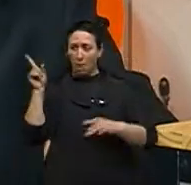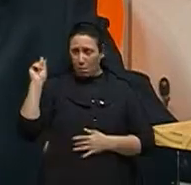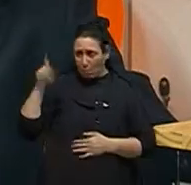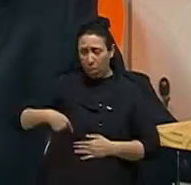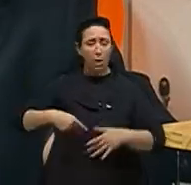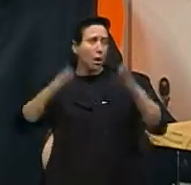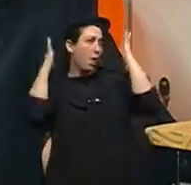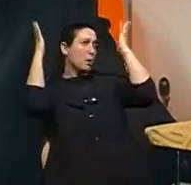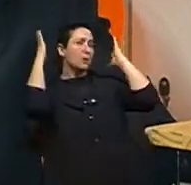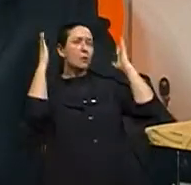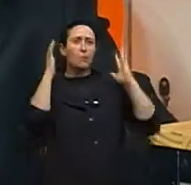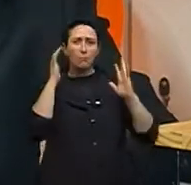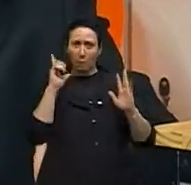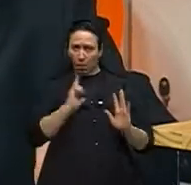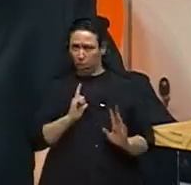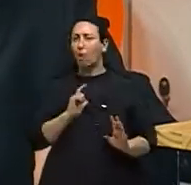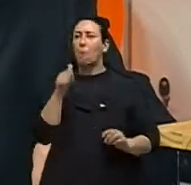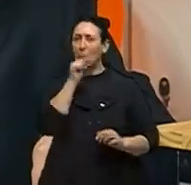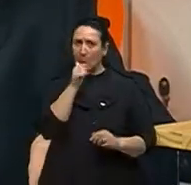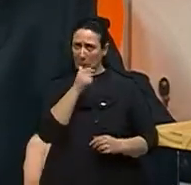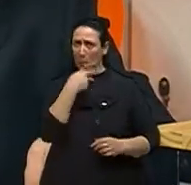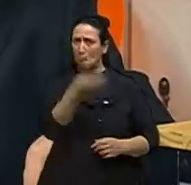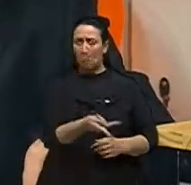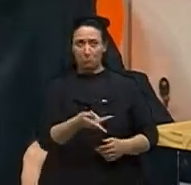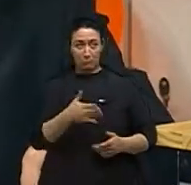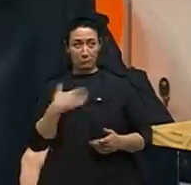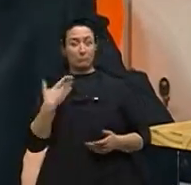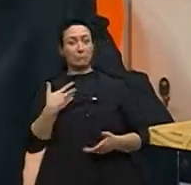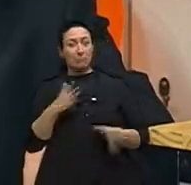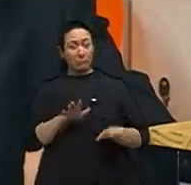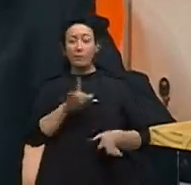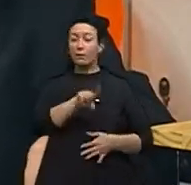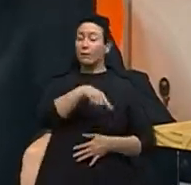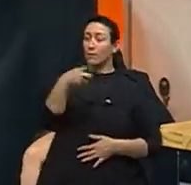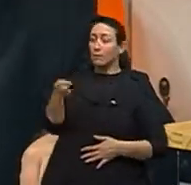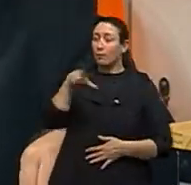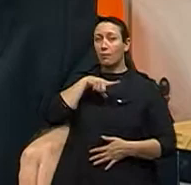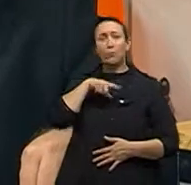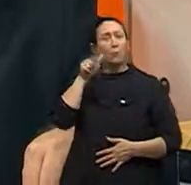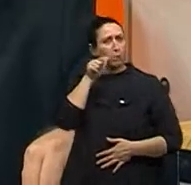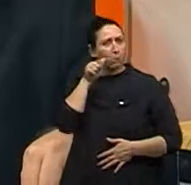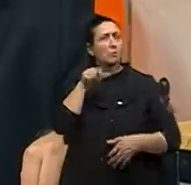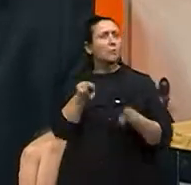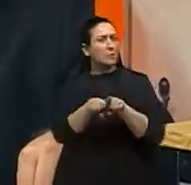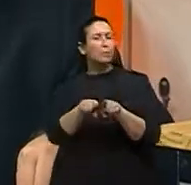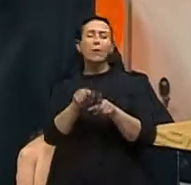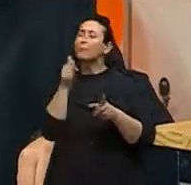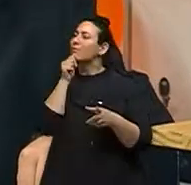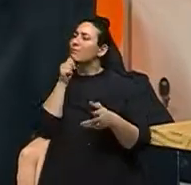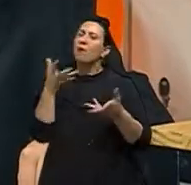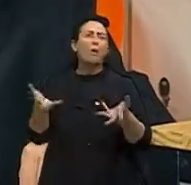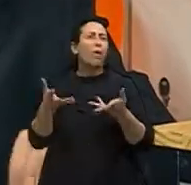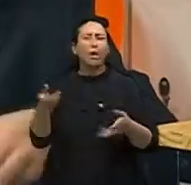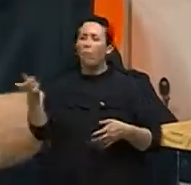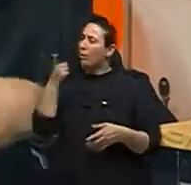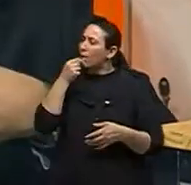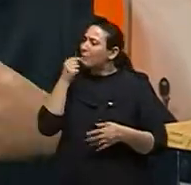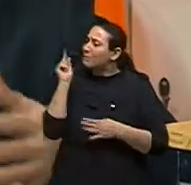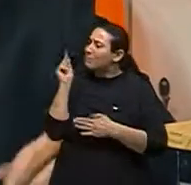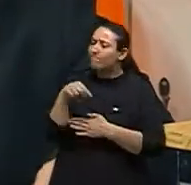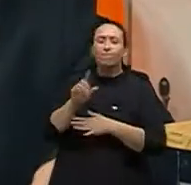meio existem mulheres que acompanham que querem que o parceiro volte que auxiliam